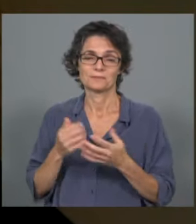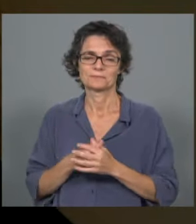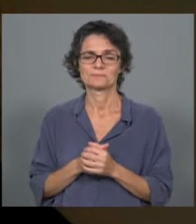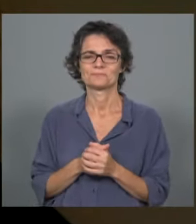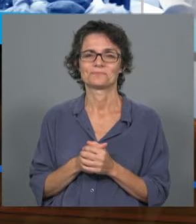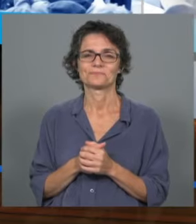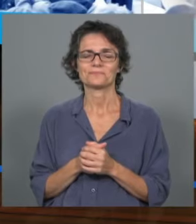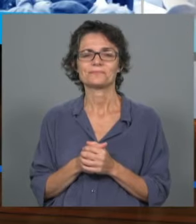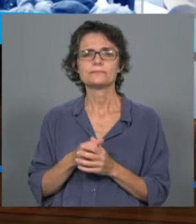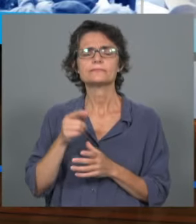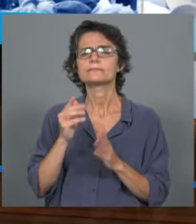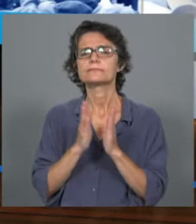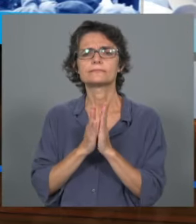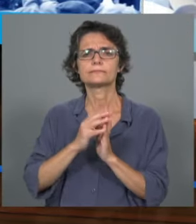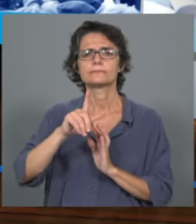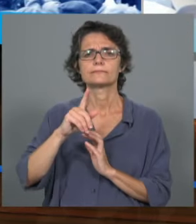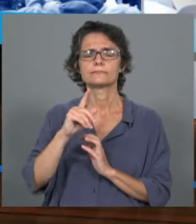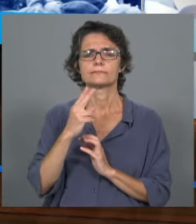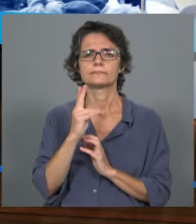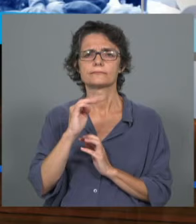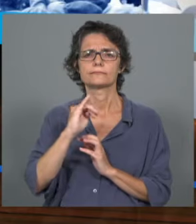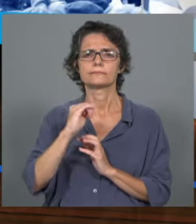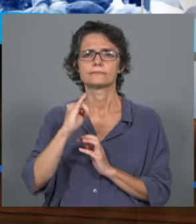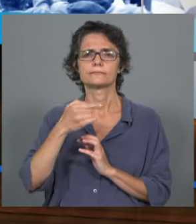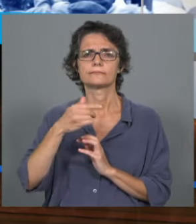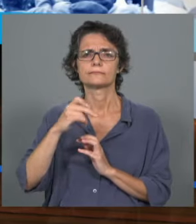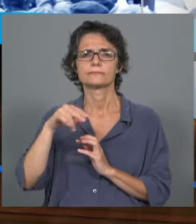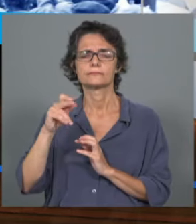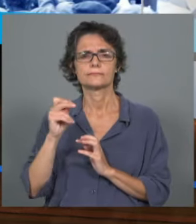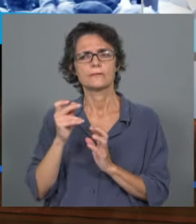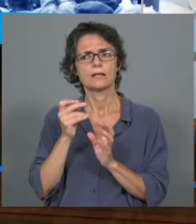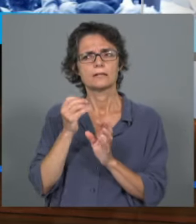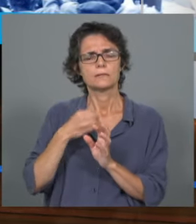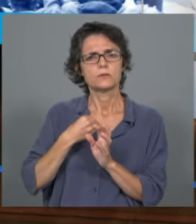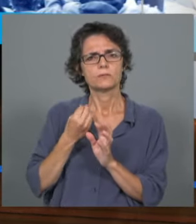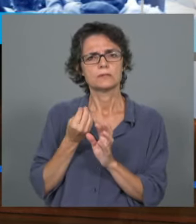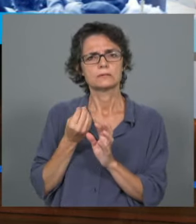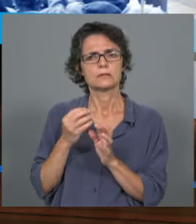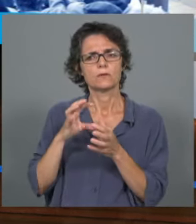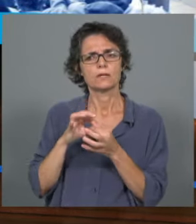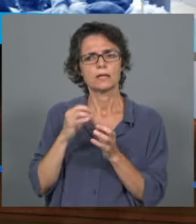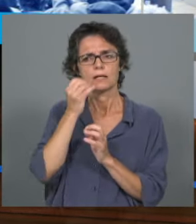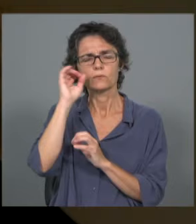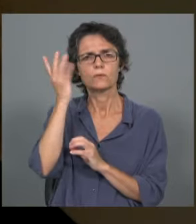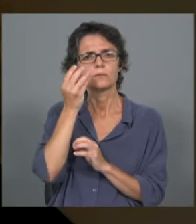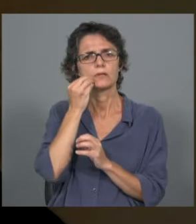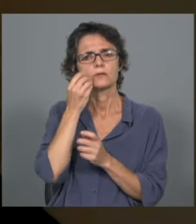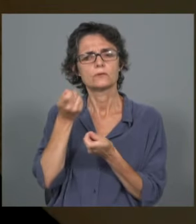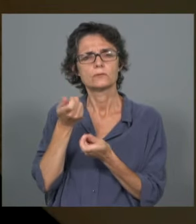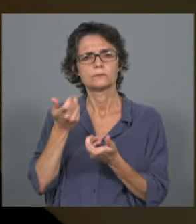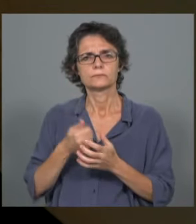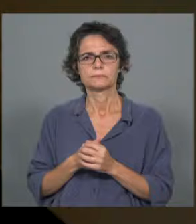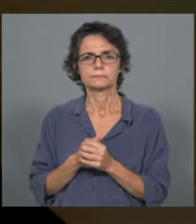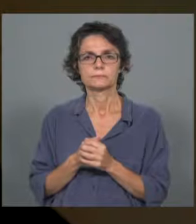como é que têm trabalhado também esta preocupação ambiental? Então, dentro da